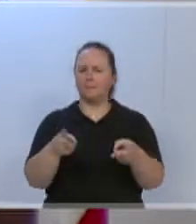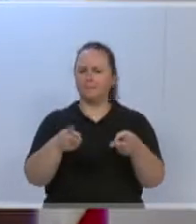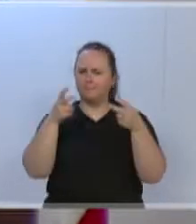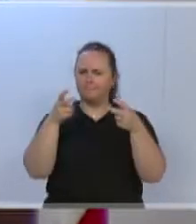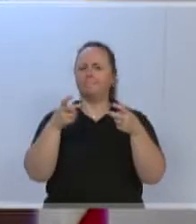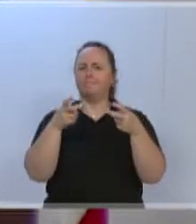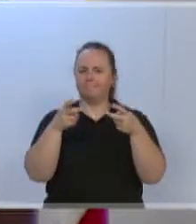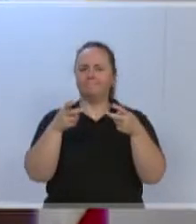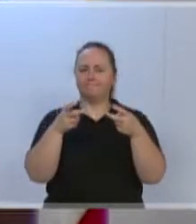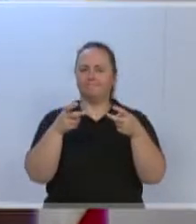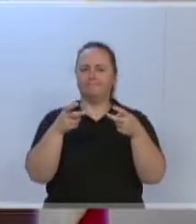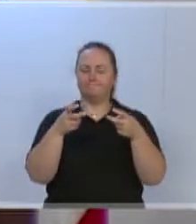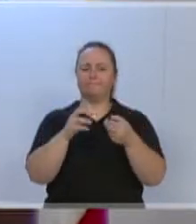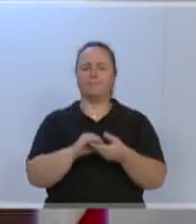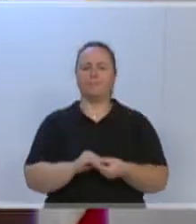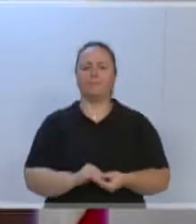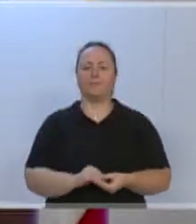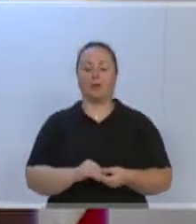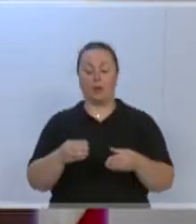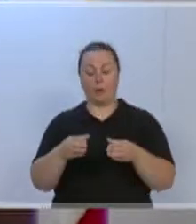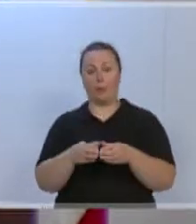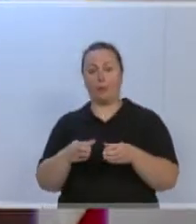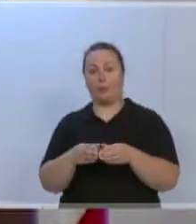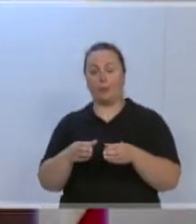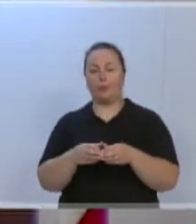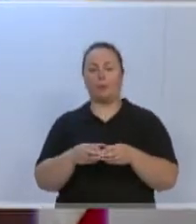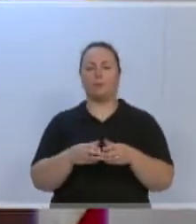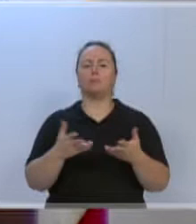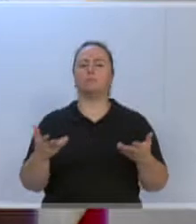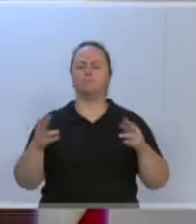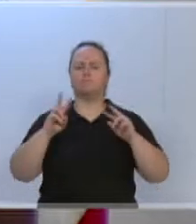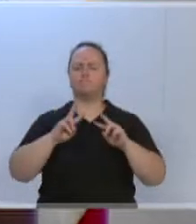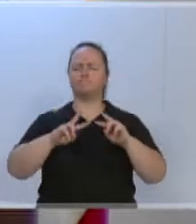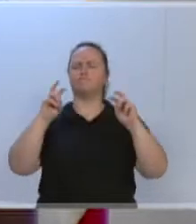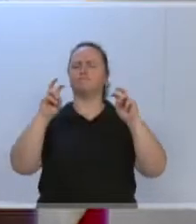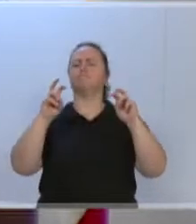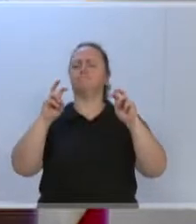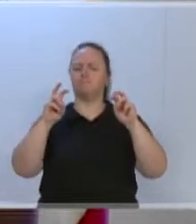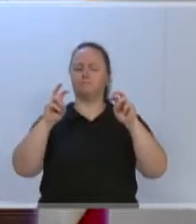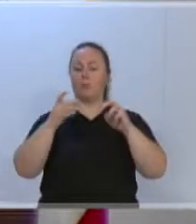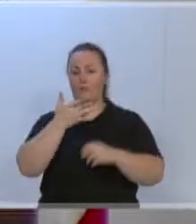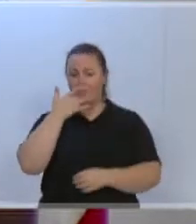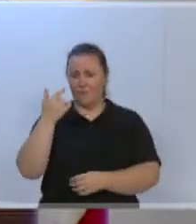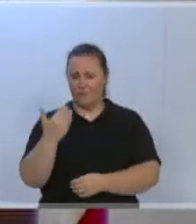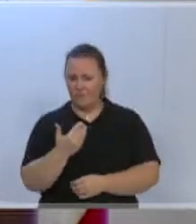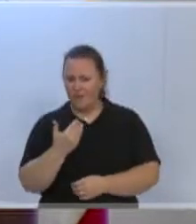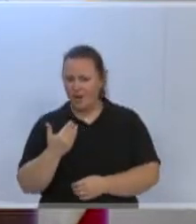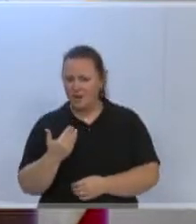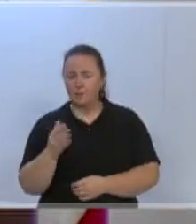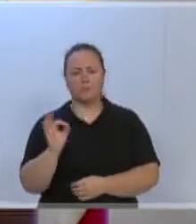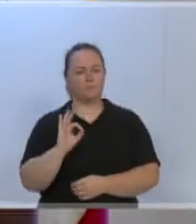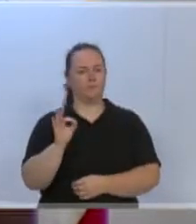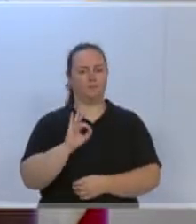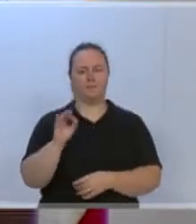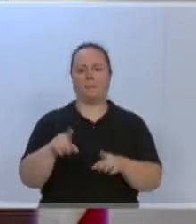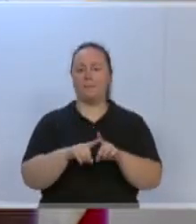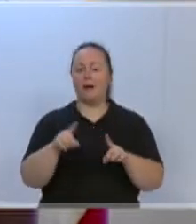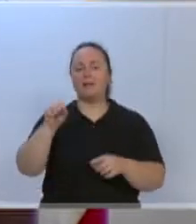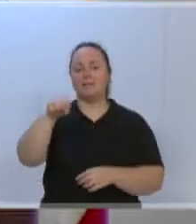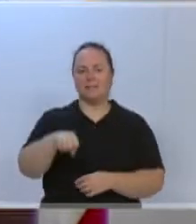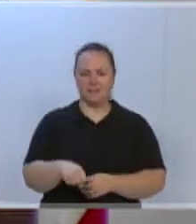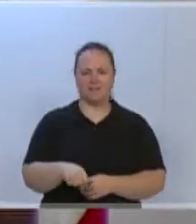entende e ela visualiza que nós não vamos encontrar um caminho fácil para o nosso país a não ser sem